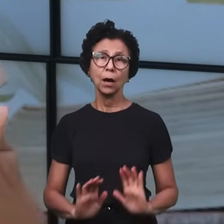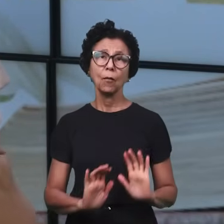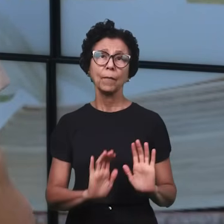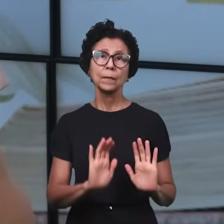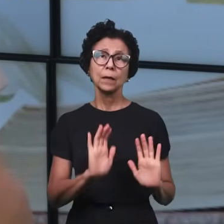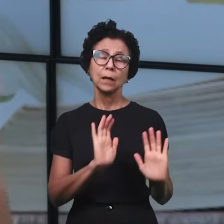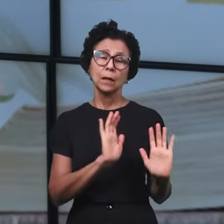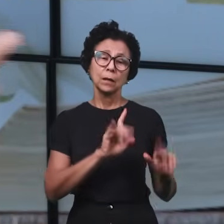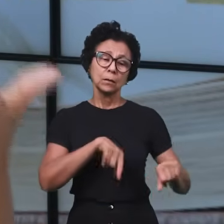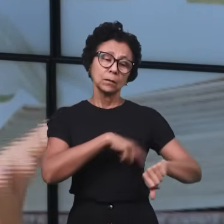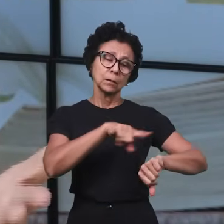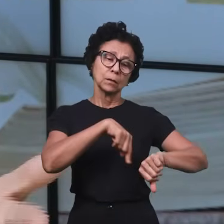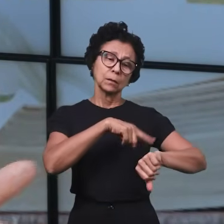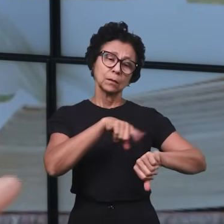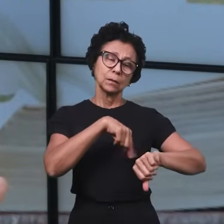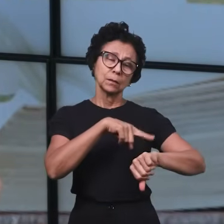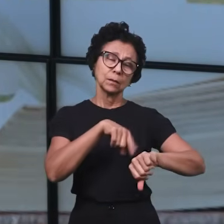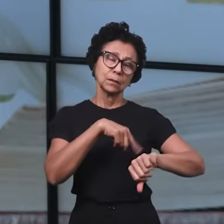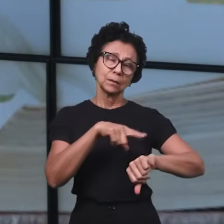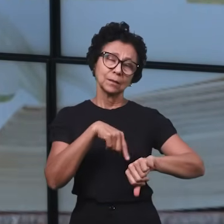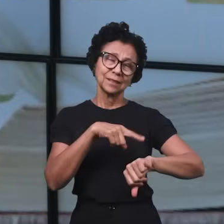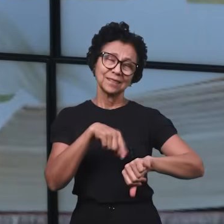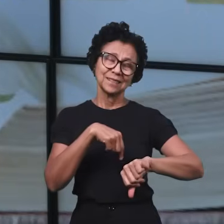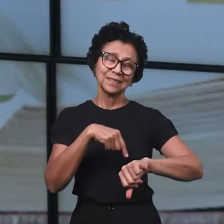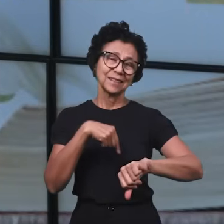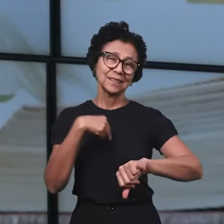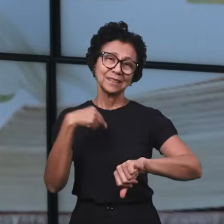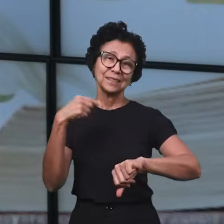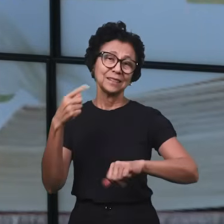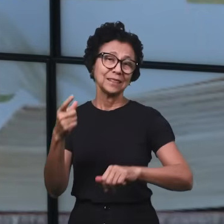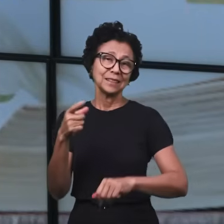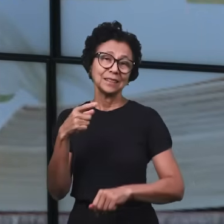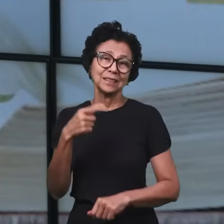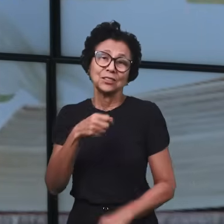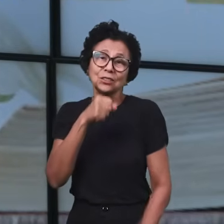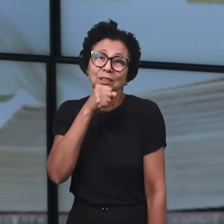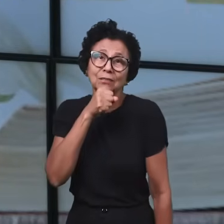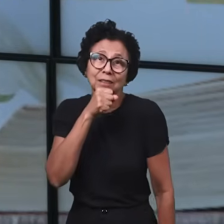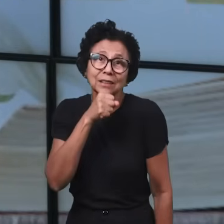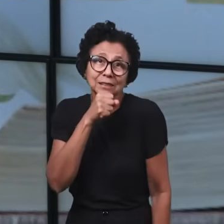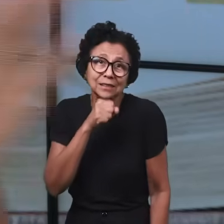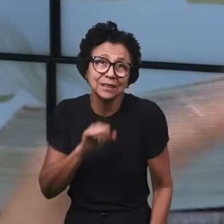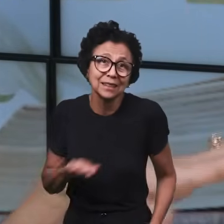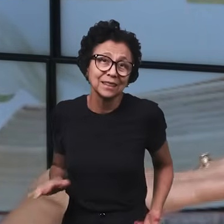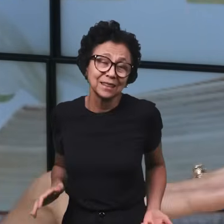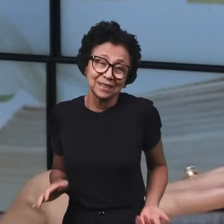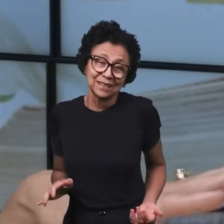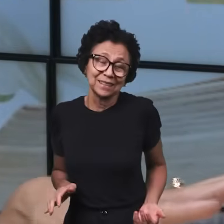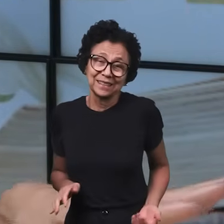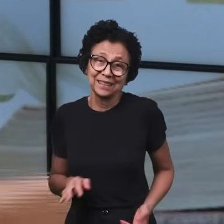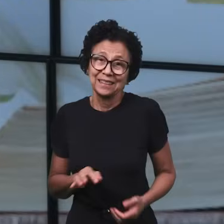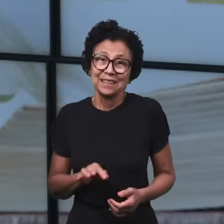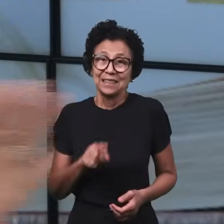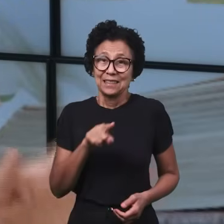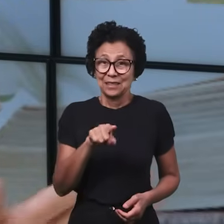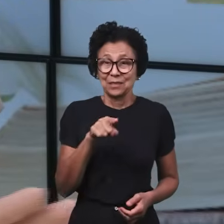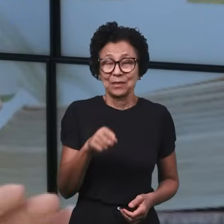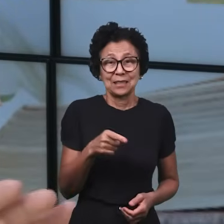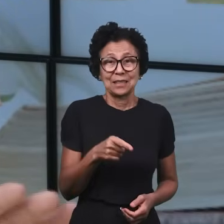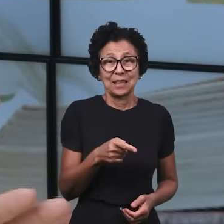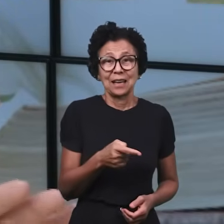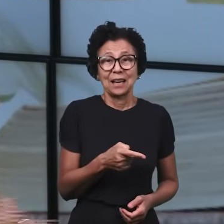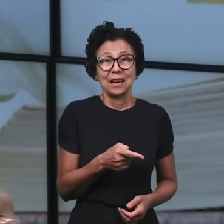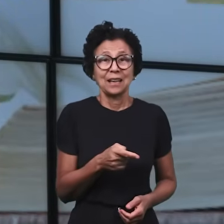está passando e nós estamos envelhecendo. Isso é normal. Quem não quer envelhecer é quem morre jovem, e isso nós